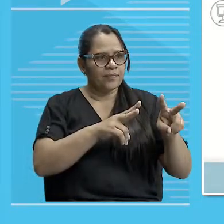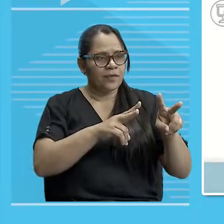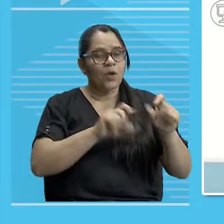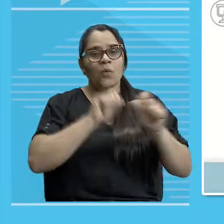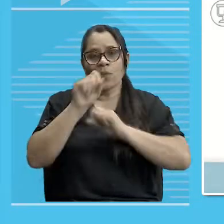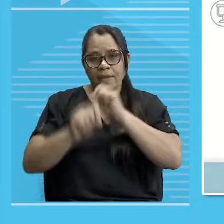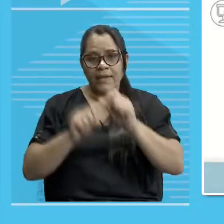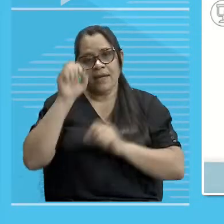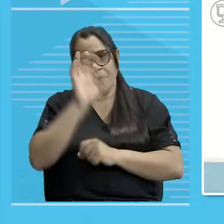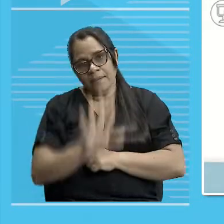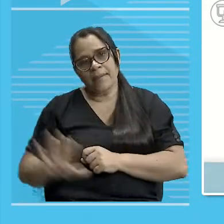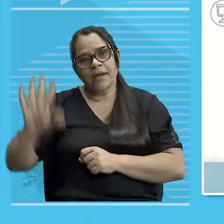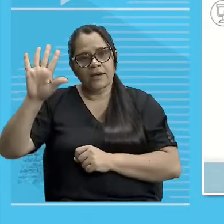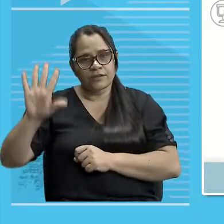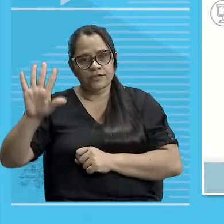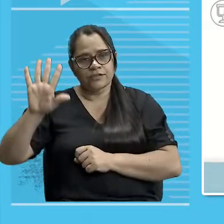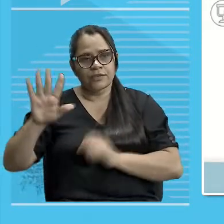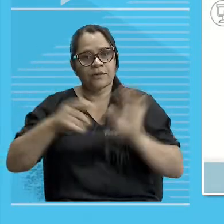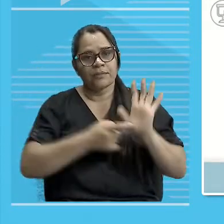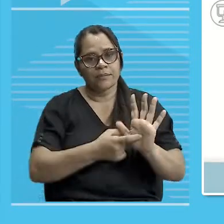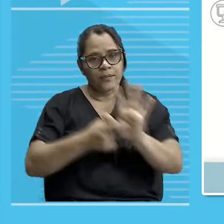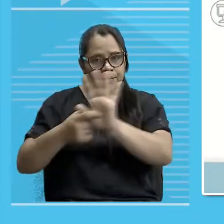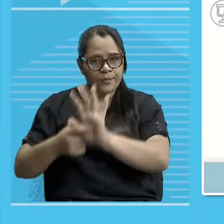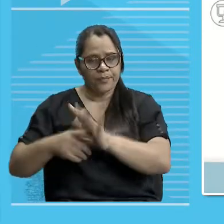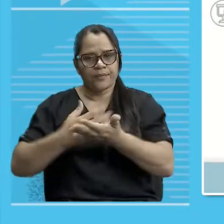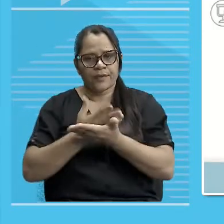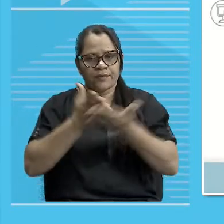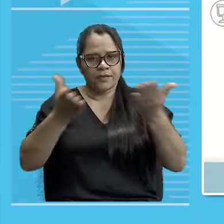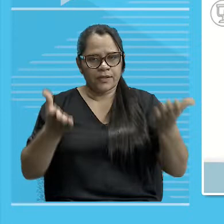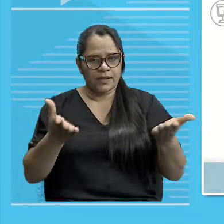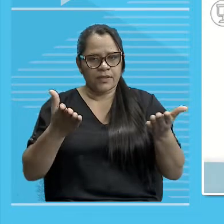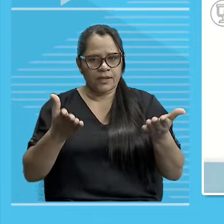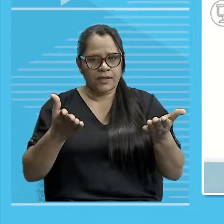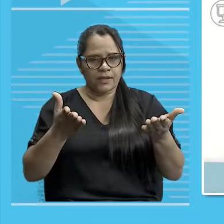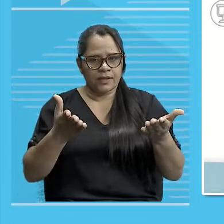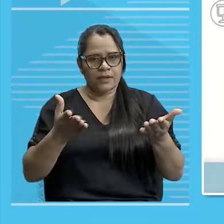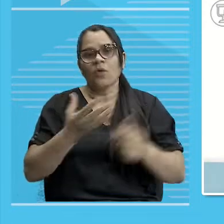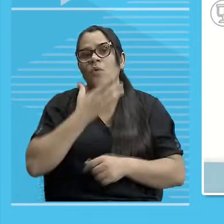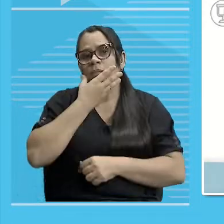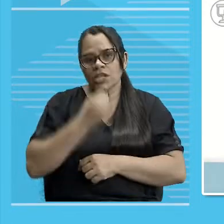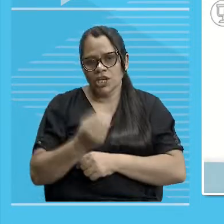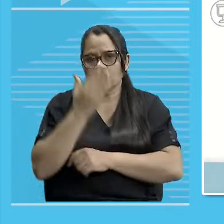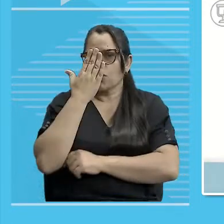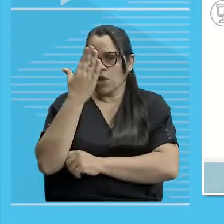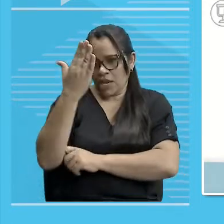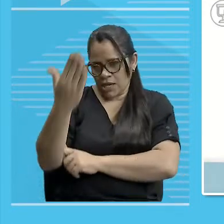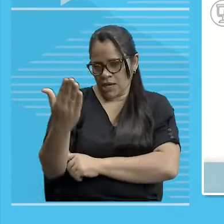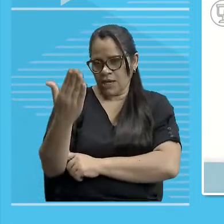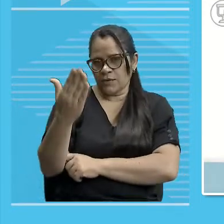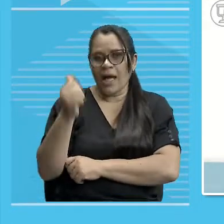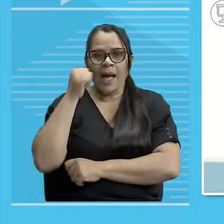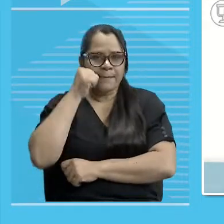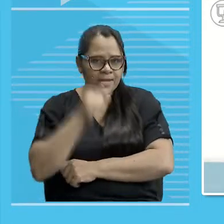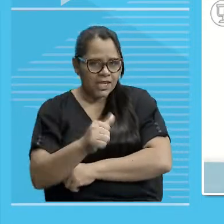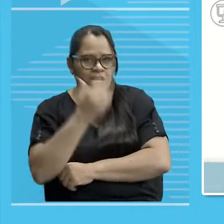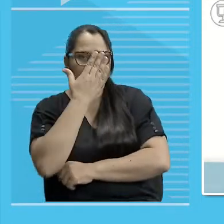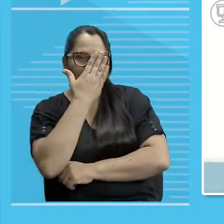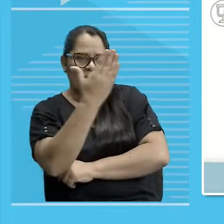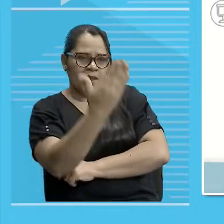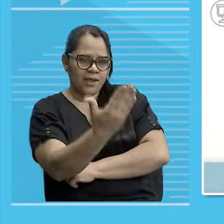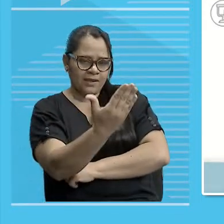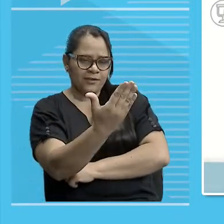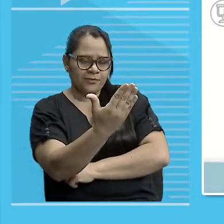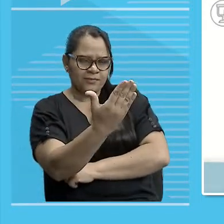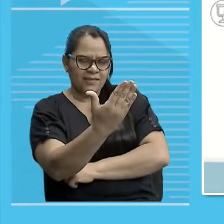essa imagem está mostrando para você. O menino se olhando no espelho, a menina se olhando no espelho, será que